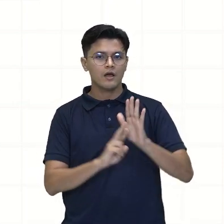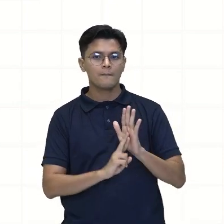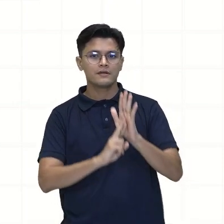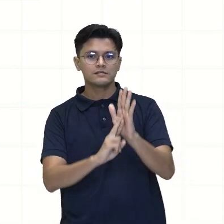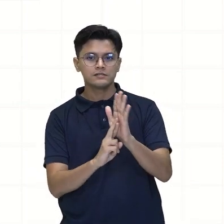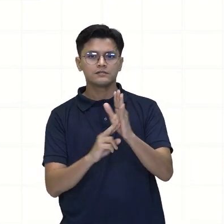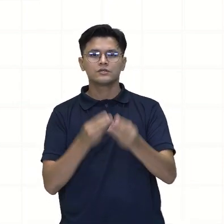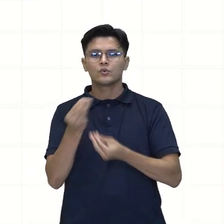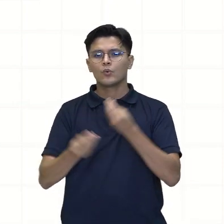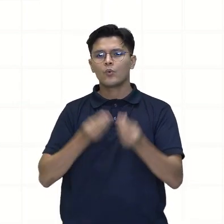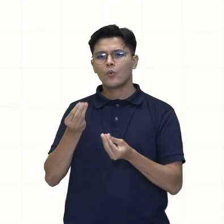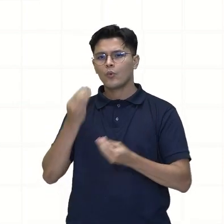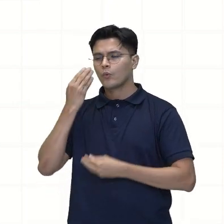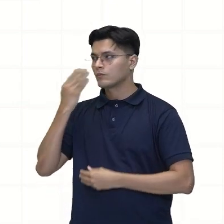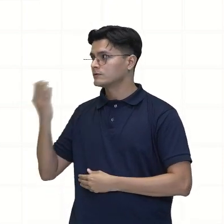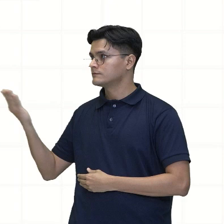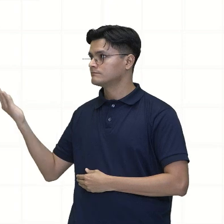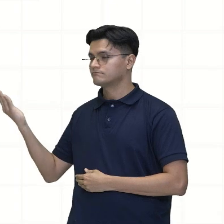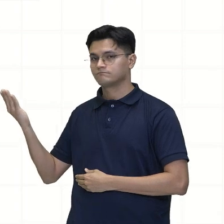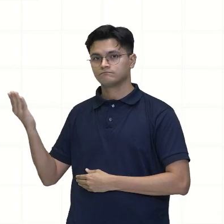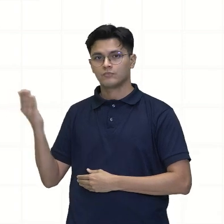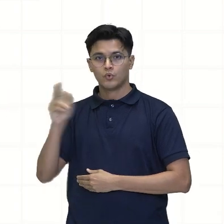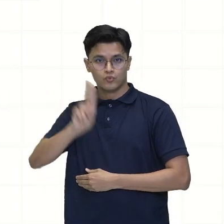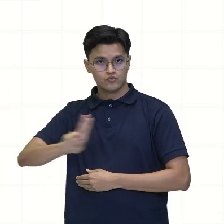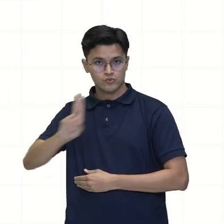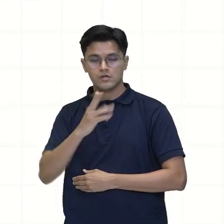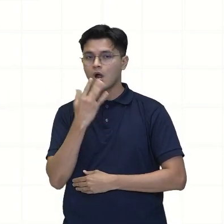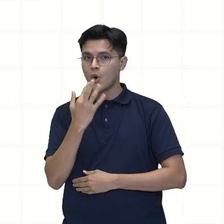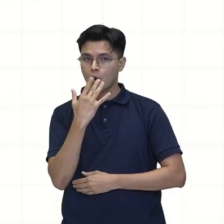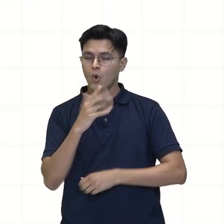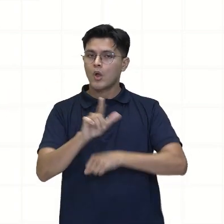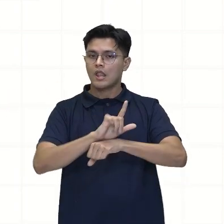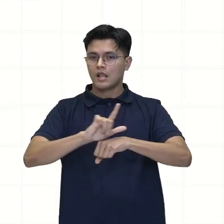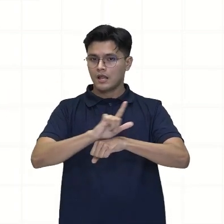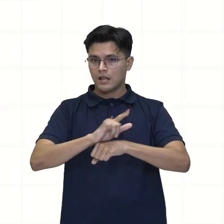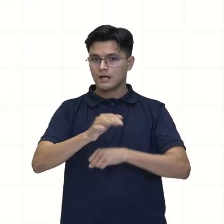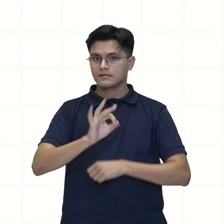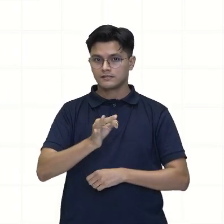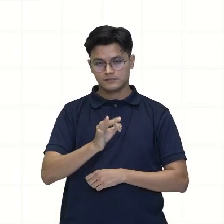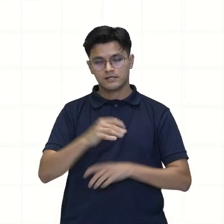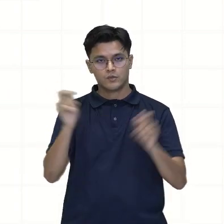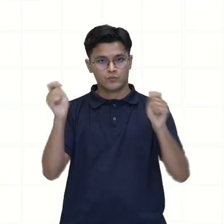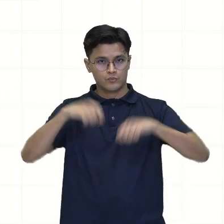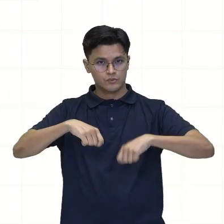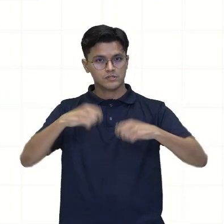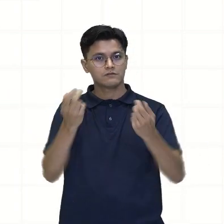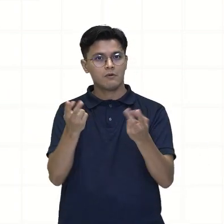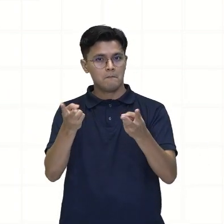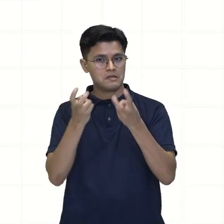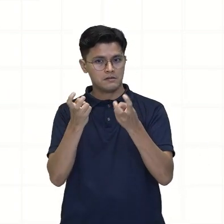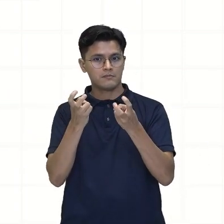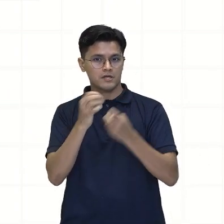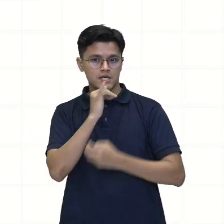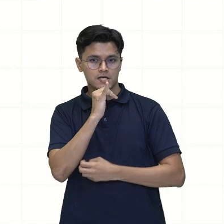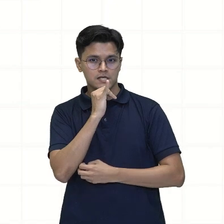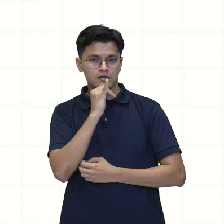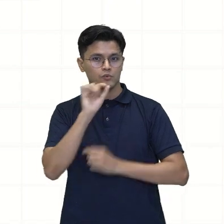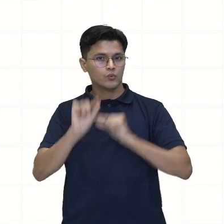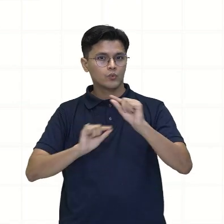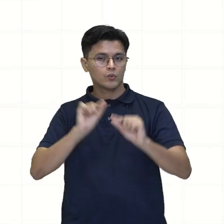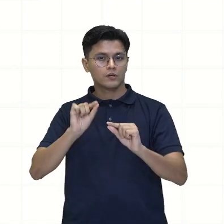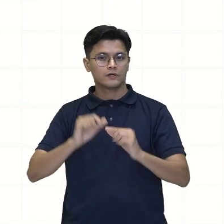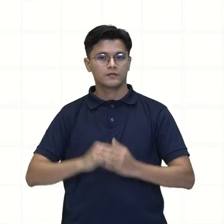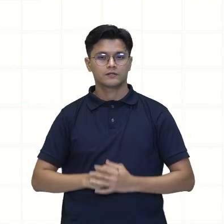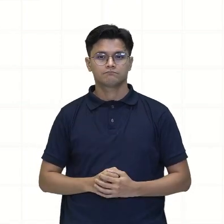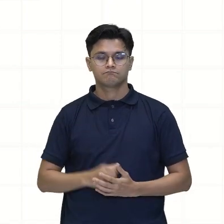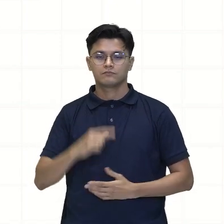nesse mapa aí, né, pela cor lilás, onde a gente pode verificar, por exemplo, né,